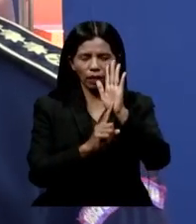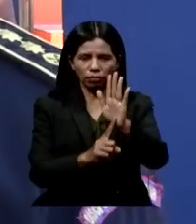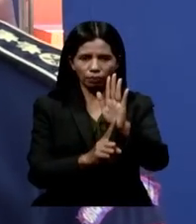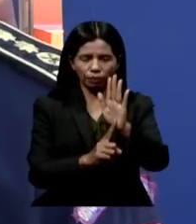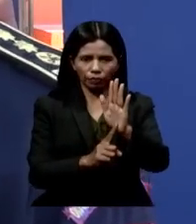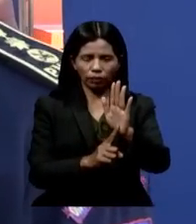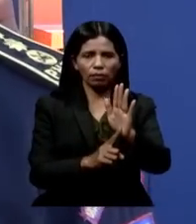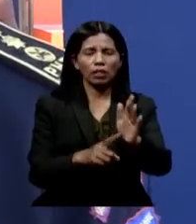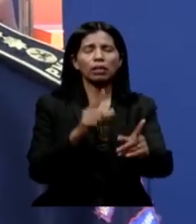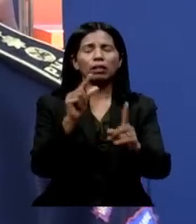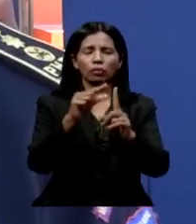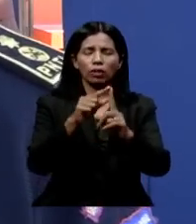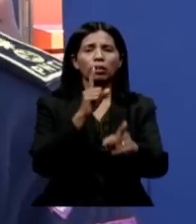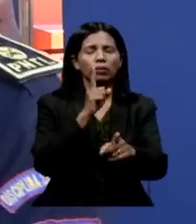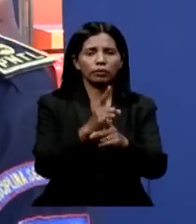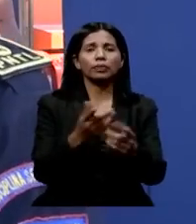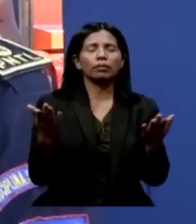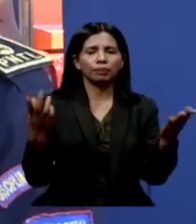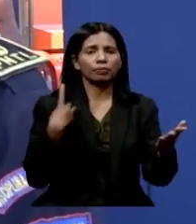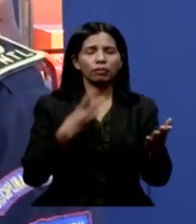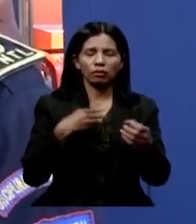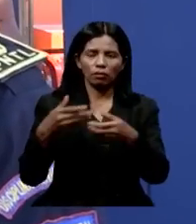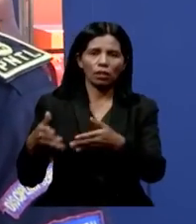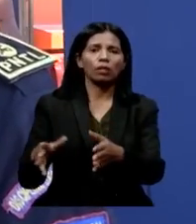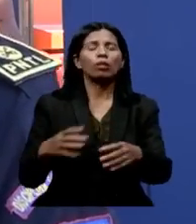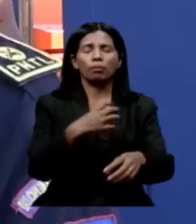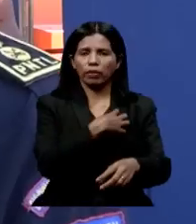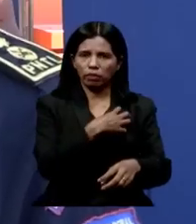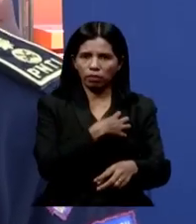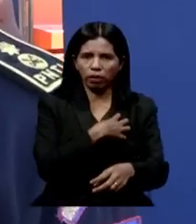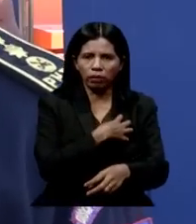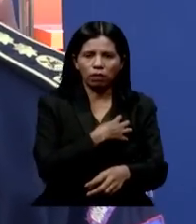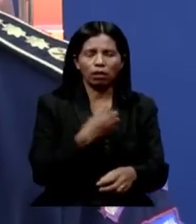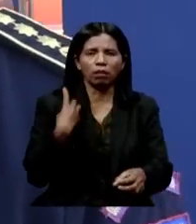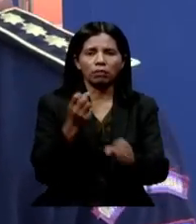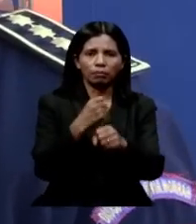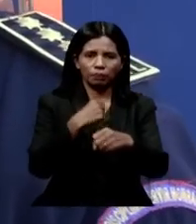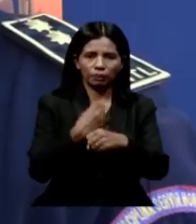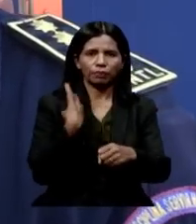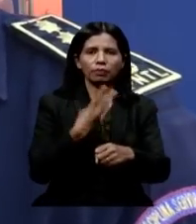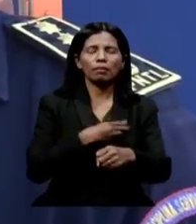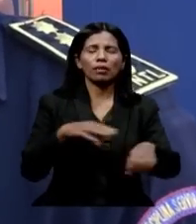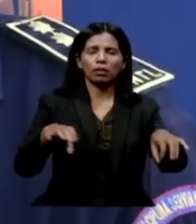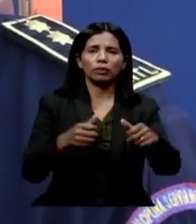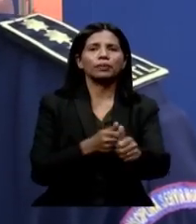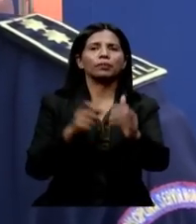ne ia nebe. Quando lá é verdadeiro, ita tenga husik. E polícia mos ita halo iten serviço baseia